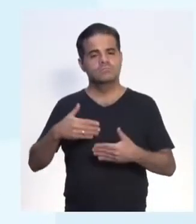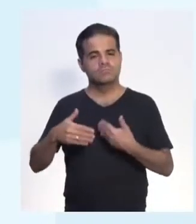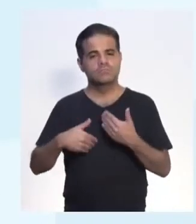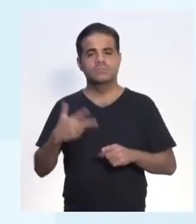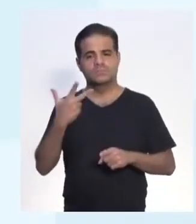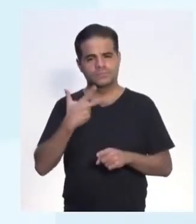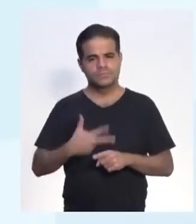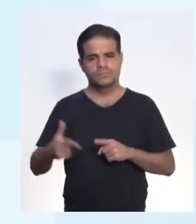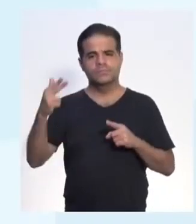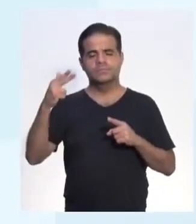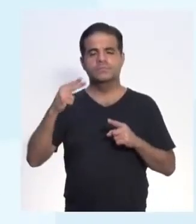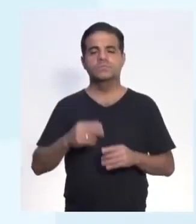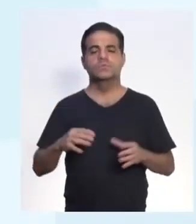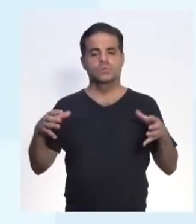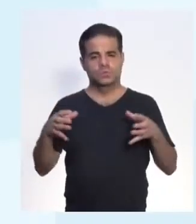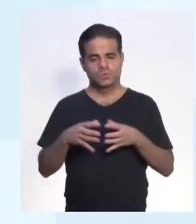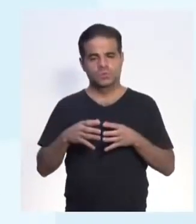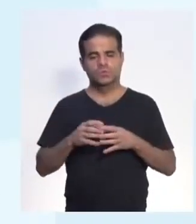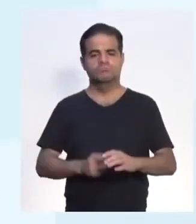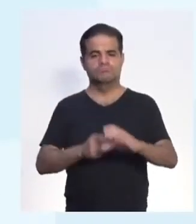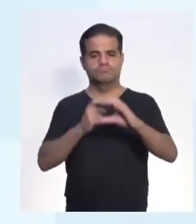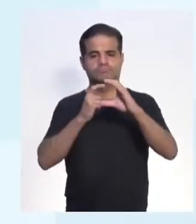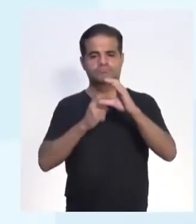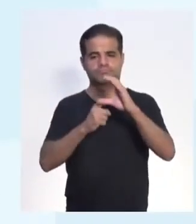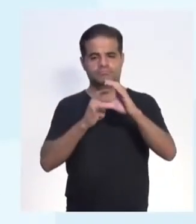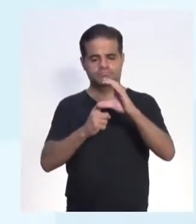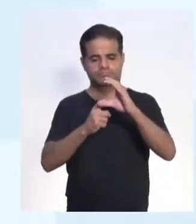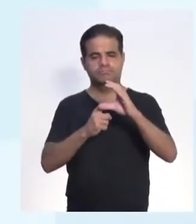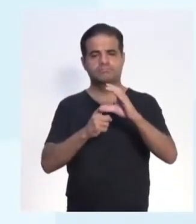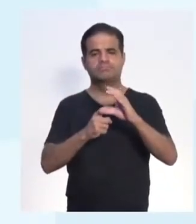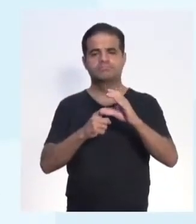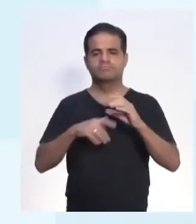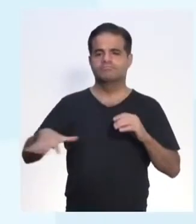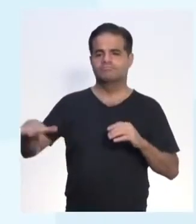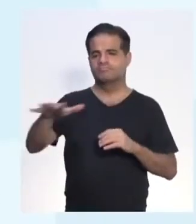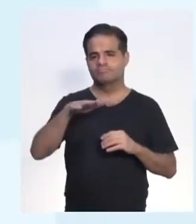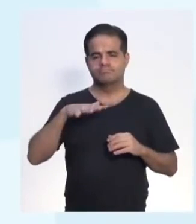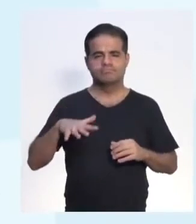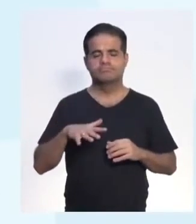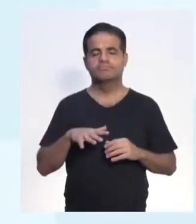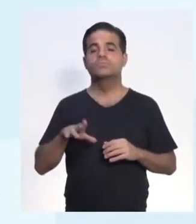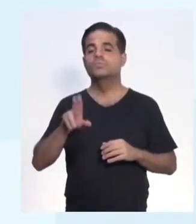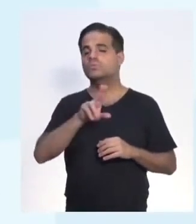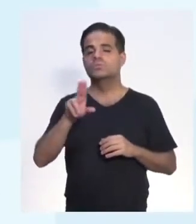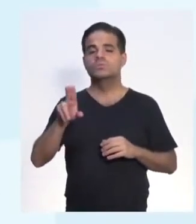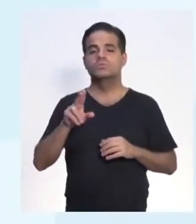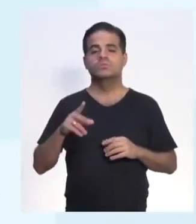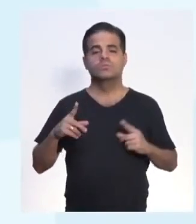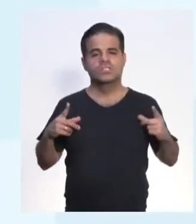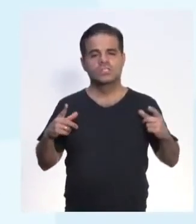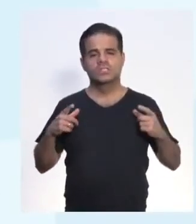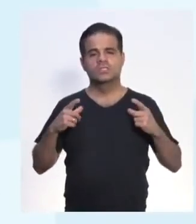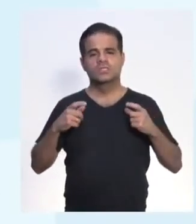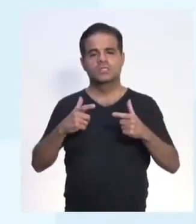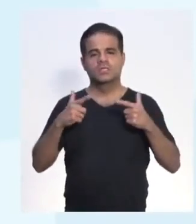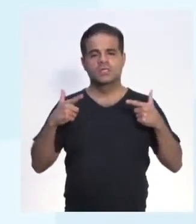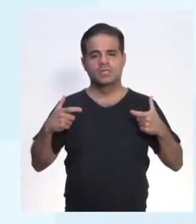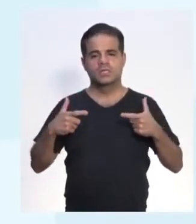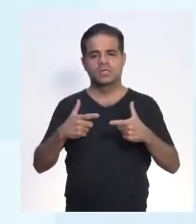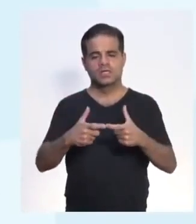da vitória dos comunistas sobre os nacionalistas na chamada Guerra